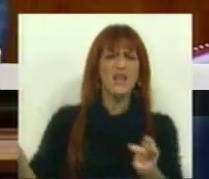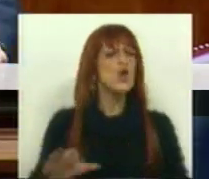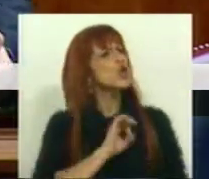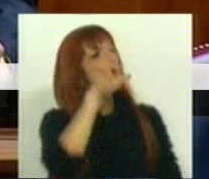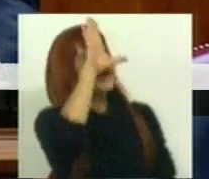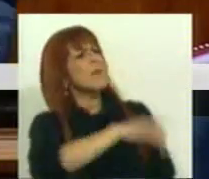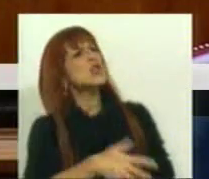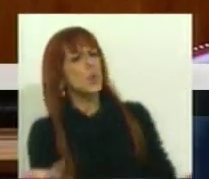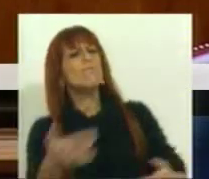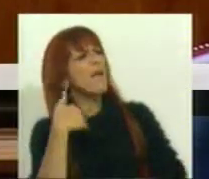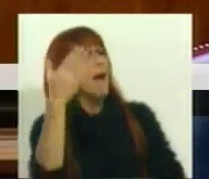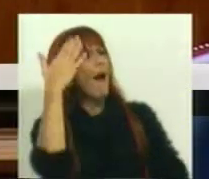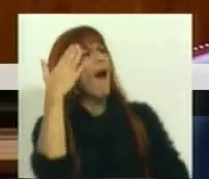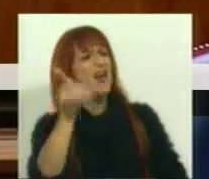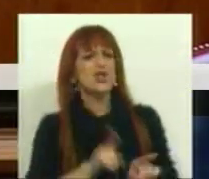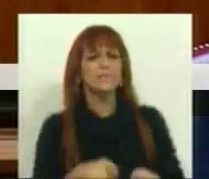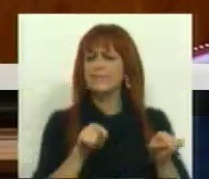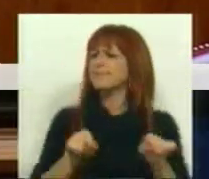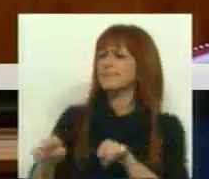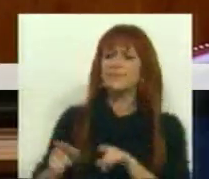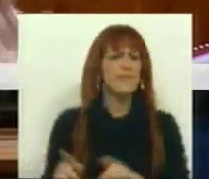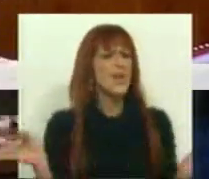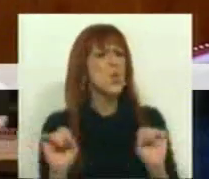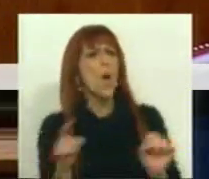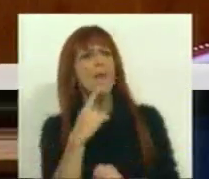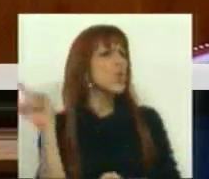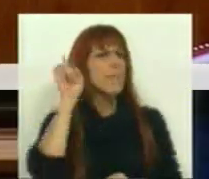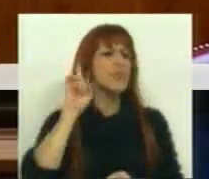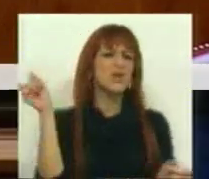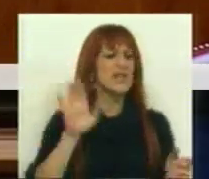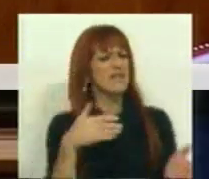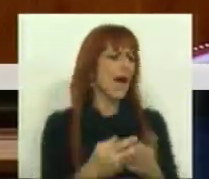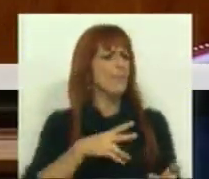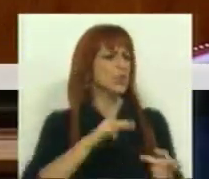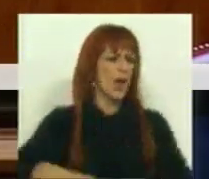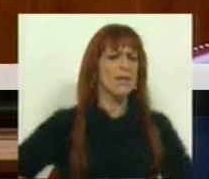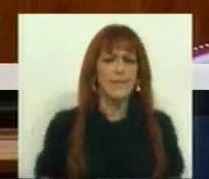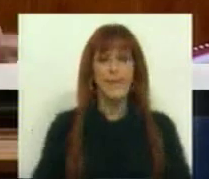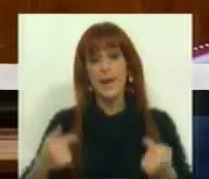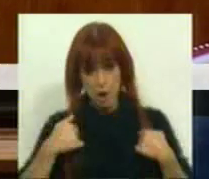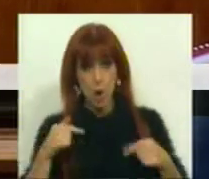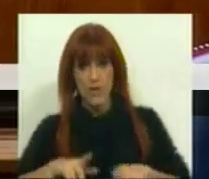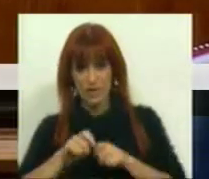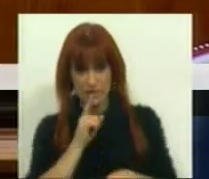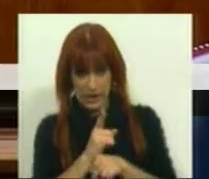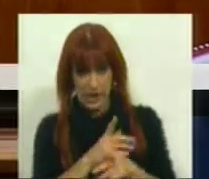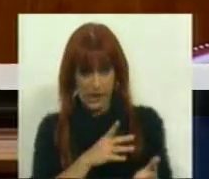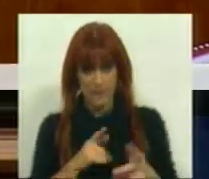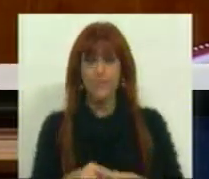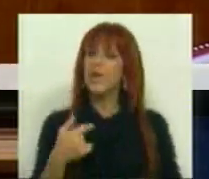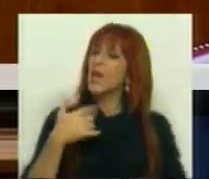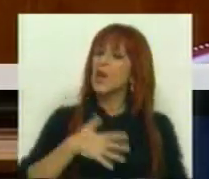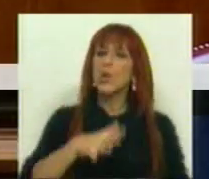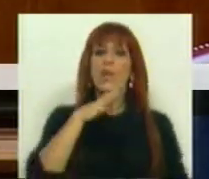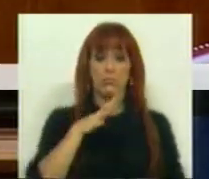Sr. Primeiro-Ministro acha que elas não têm uma grande importância para Portugal? E eu, nessa entrevista,